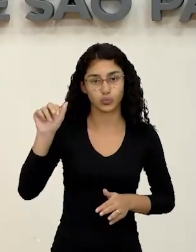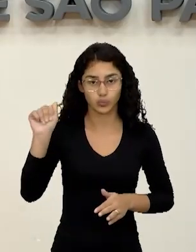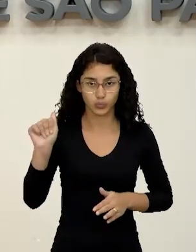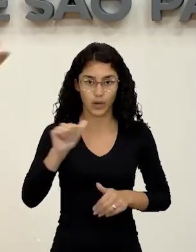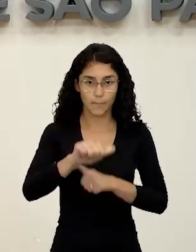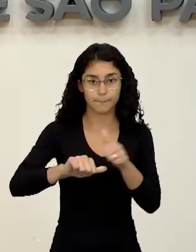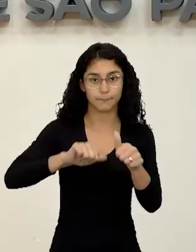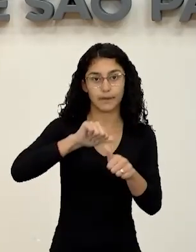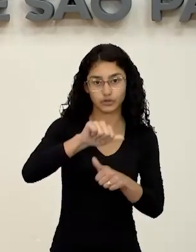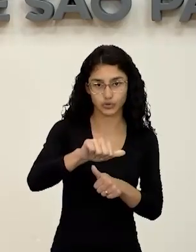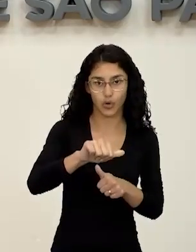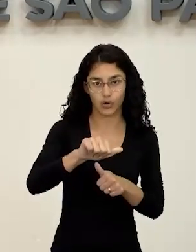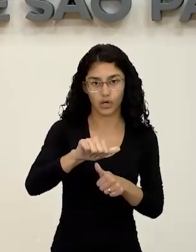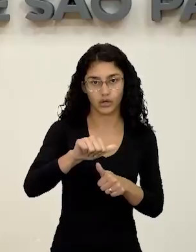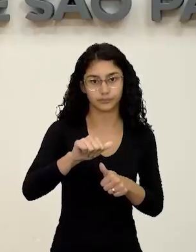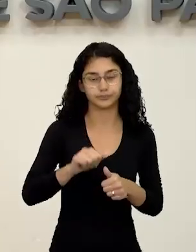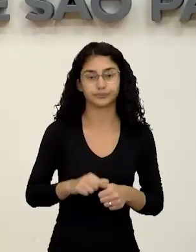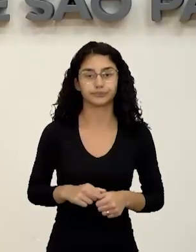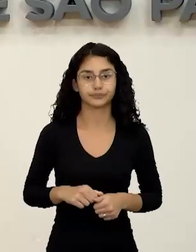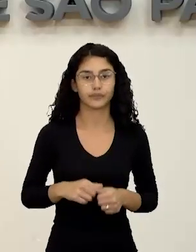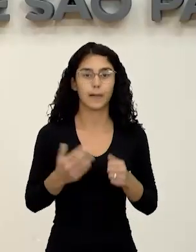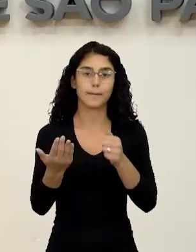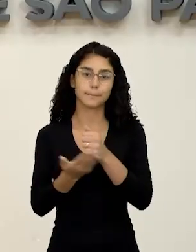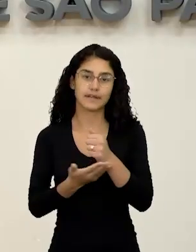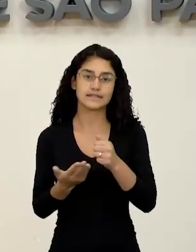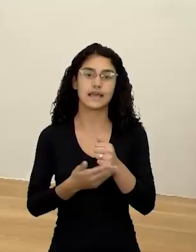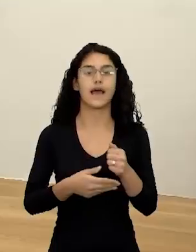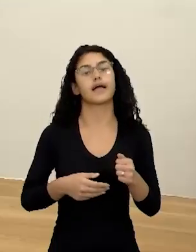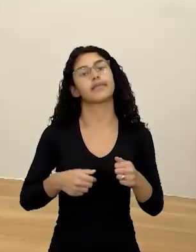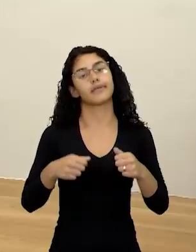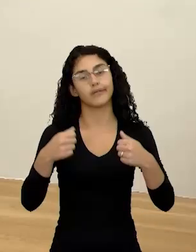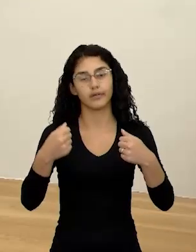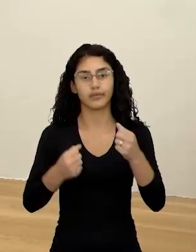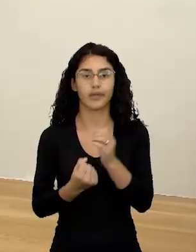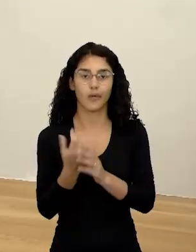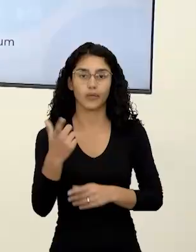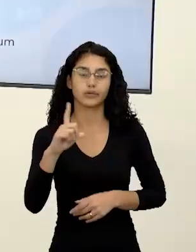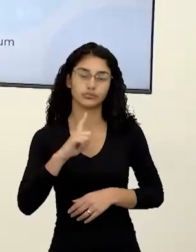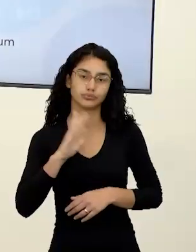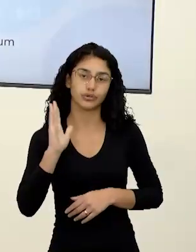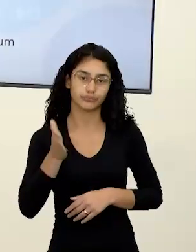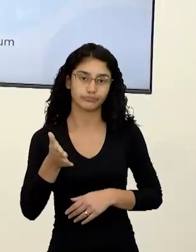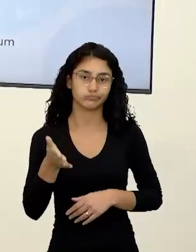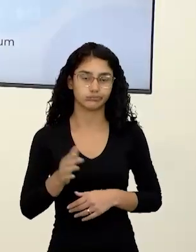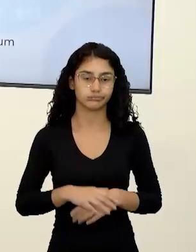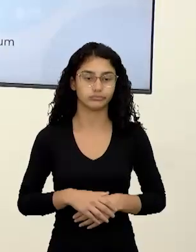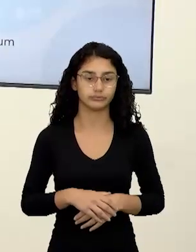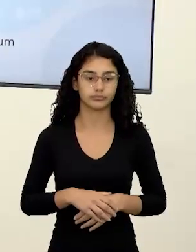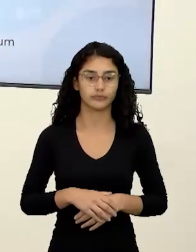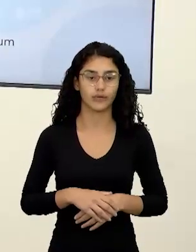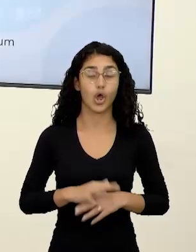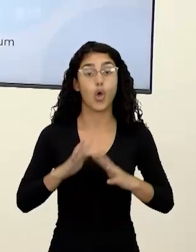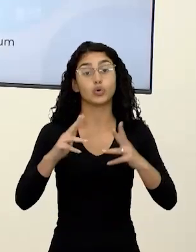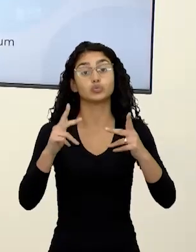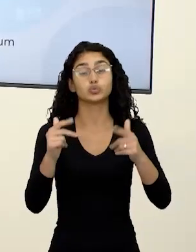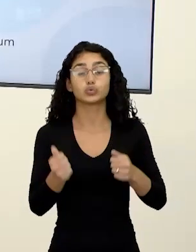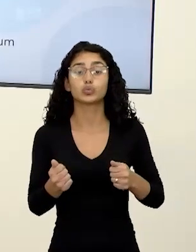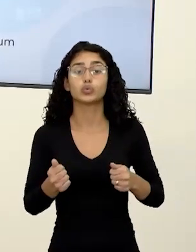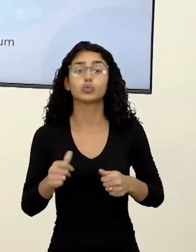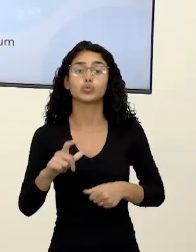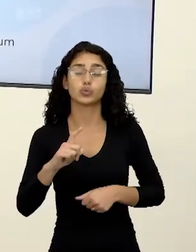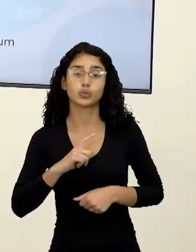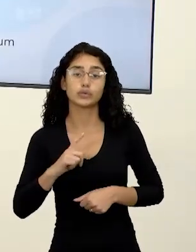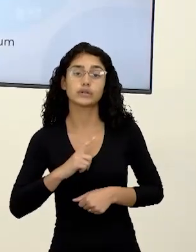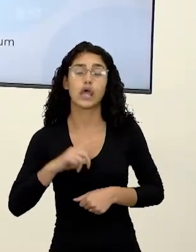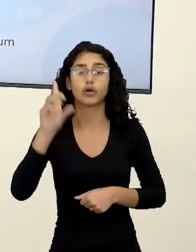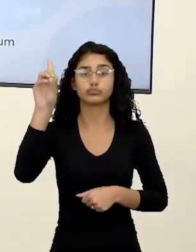permite uma releitura baseada numa obra real. Aí, o que acontece? Aí você vai falar assim, bom, tudo tem direito autoral, certo?